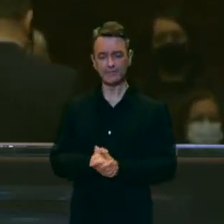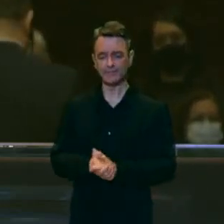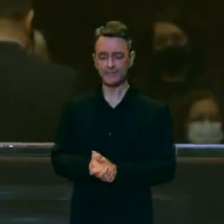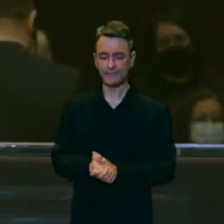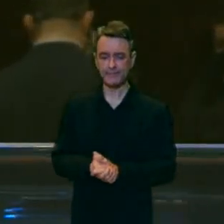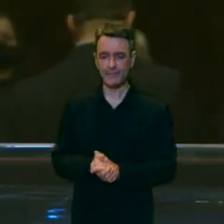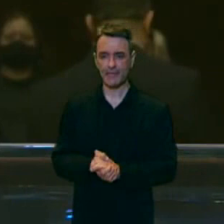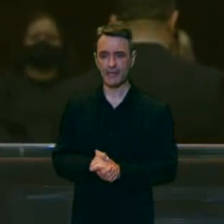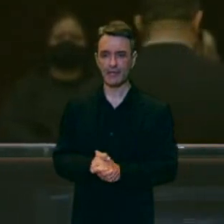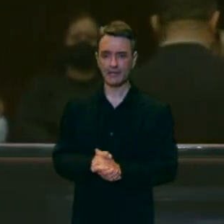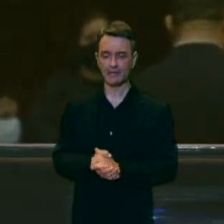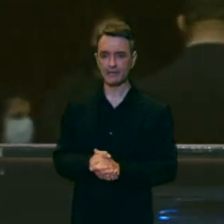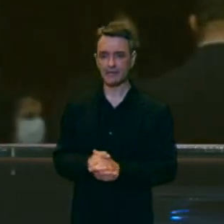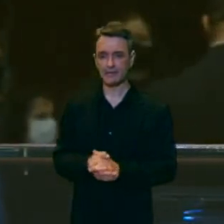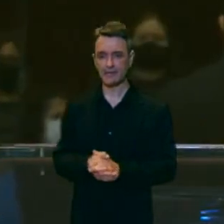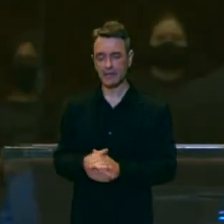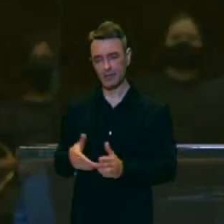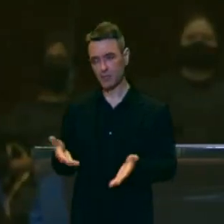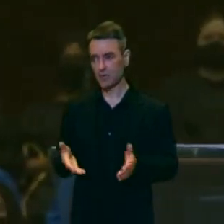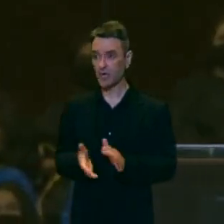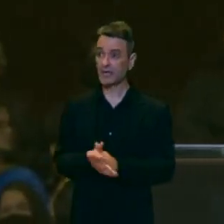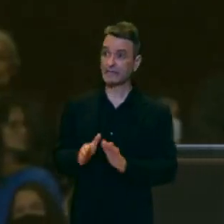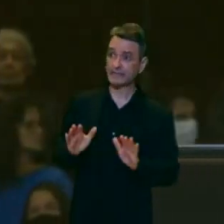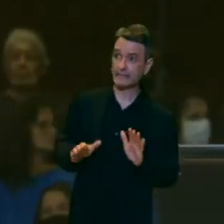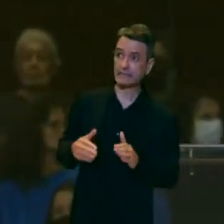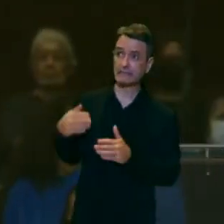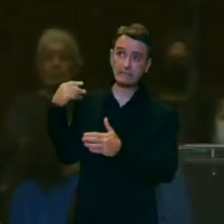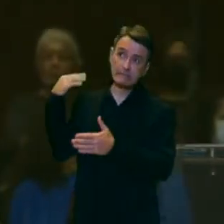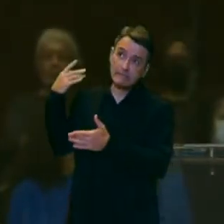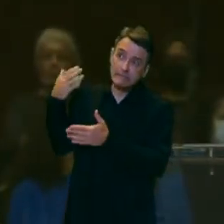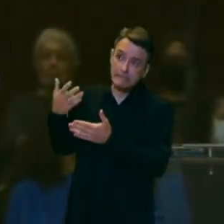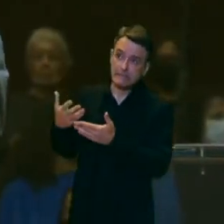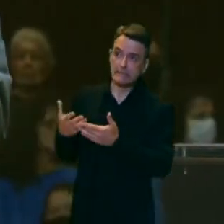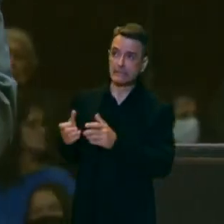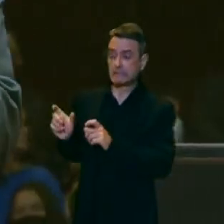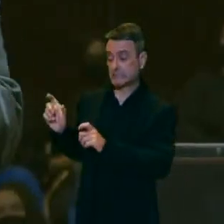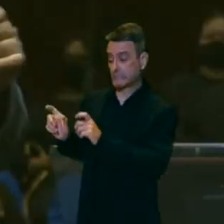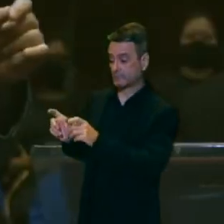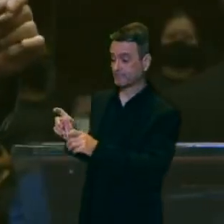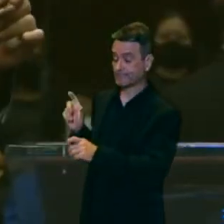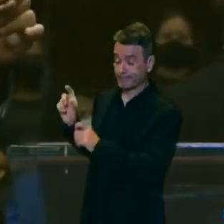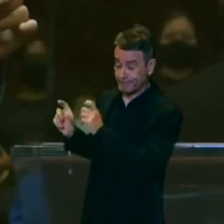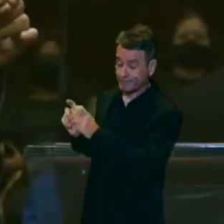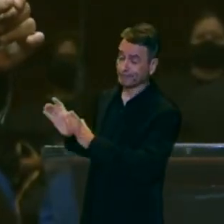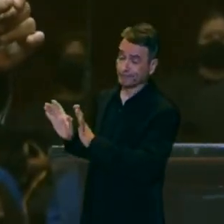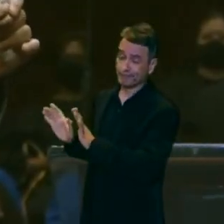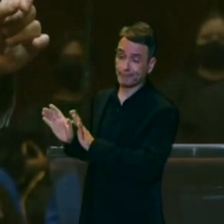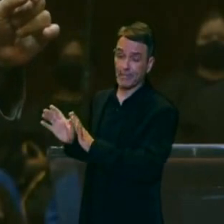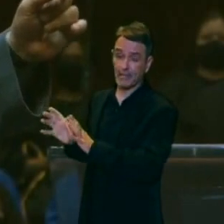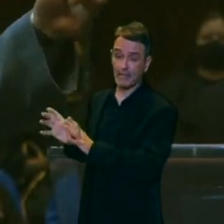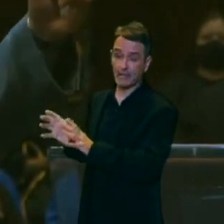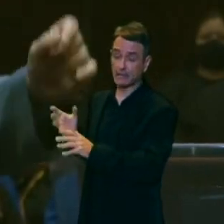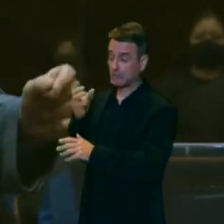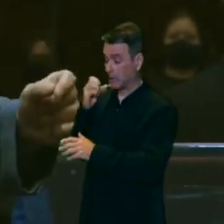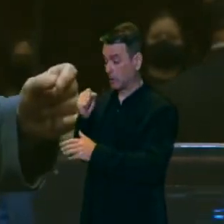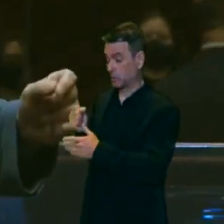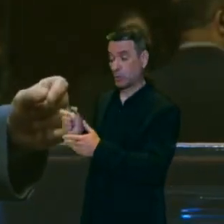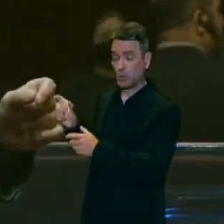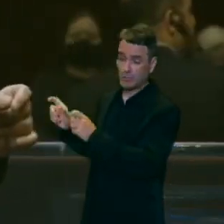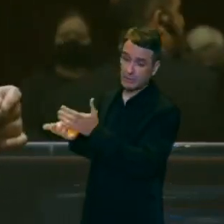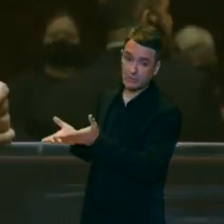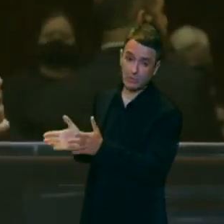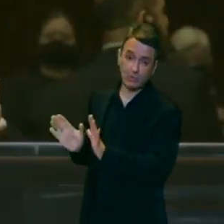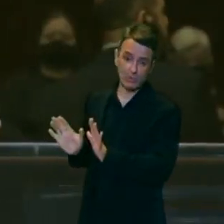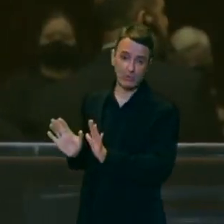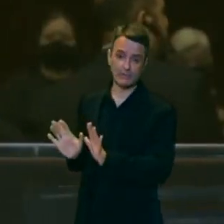Se você nessa jornada machucou pessoas, e às vezes a gente passa pelo caminho da vida e deixa dores,